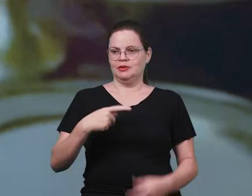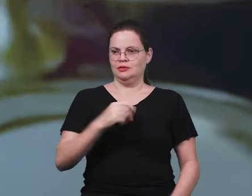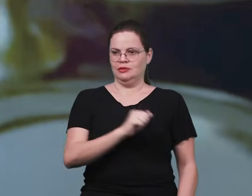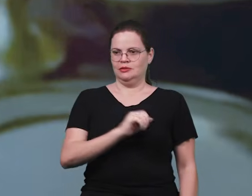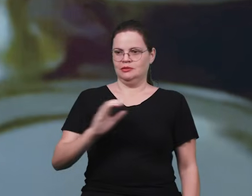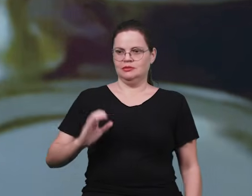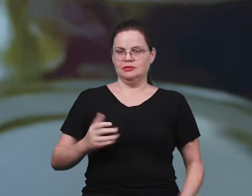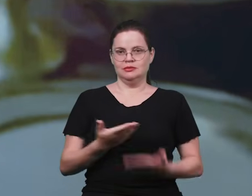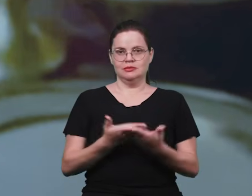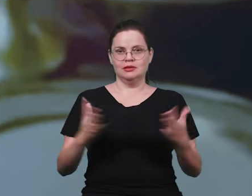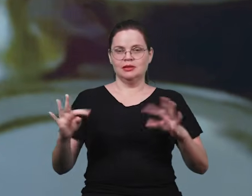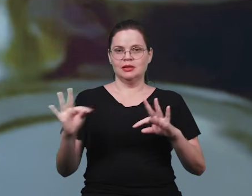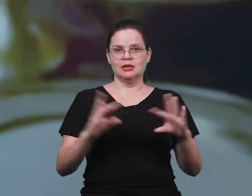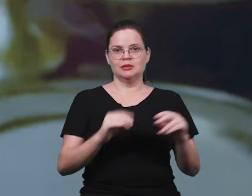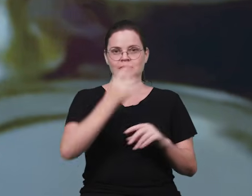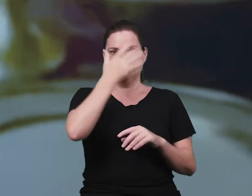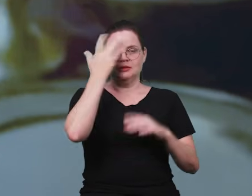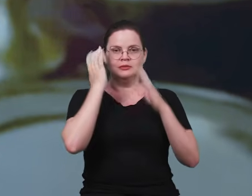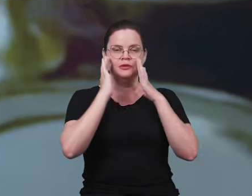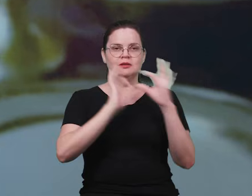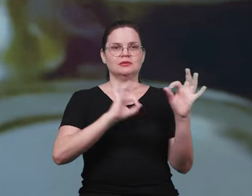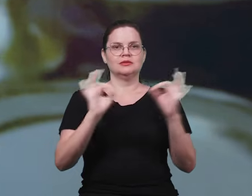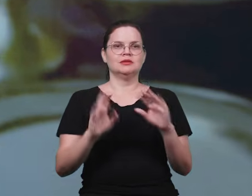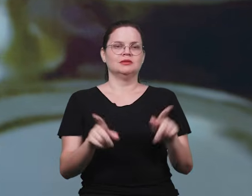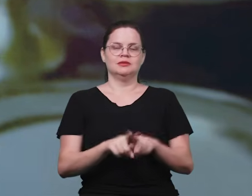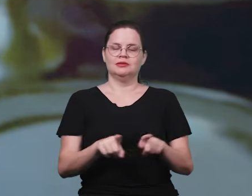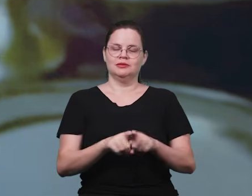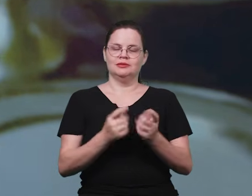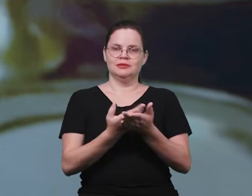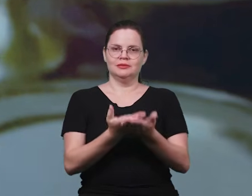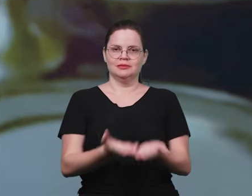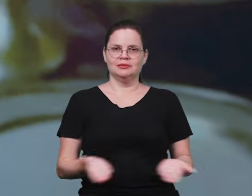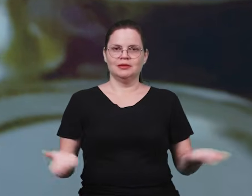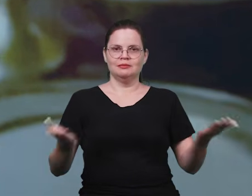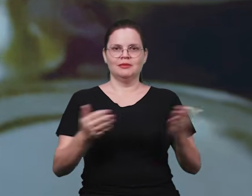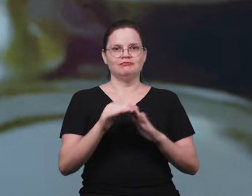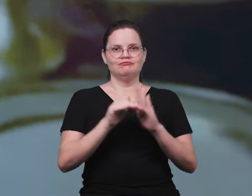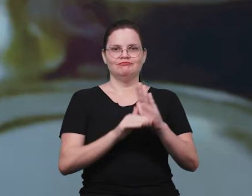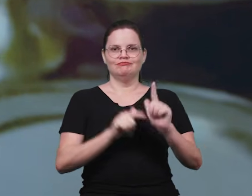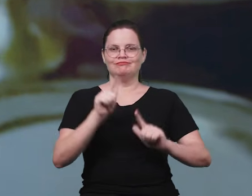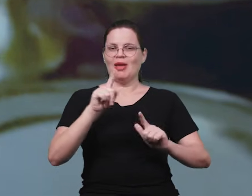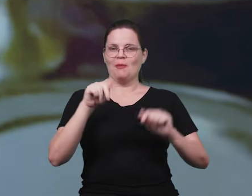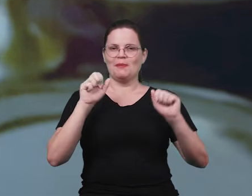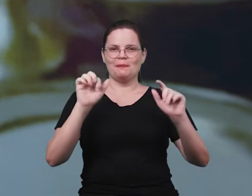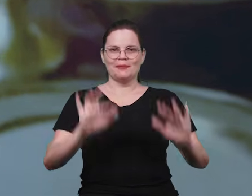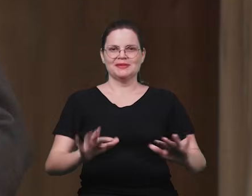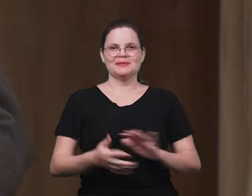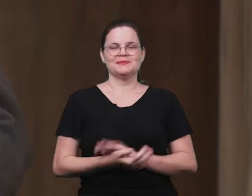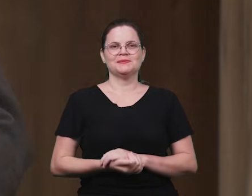do Senhor, queridos irmãos que nos acompanham nesse programa abençoado.